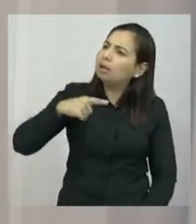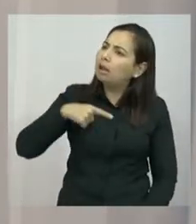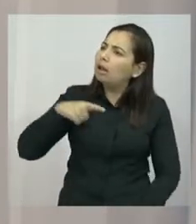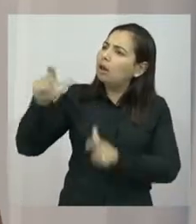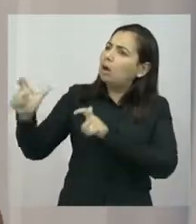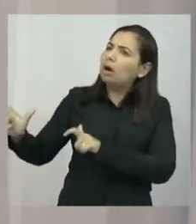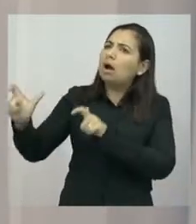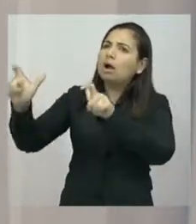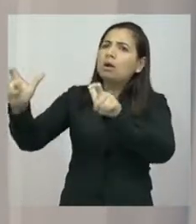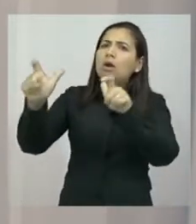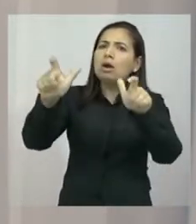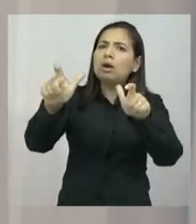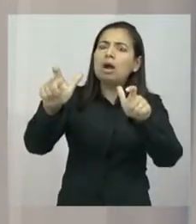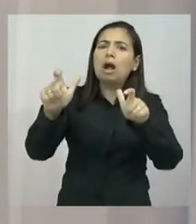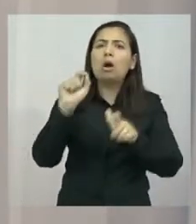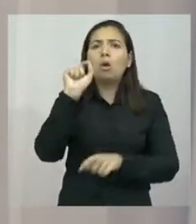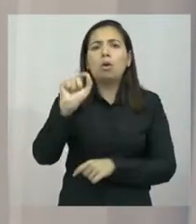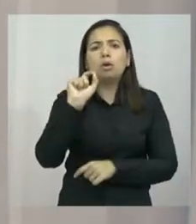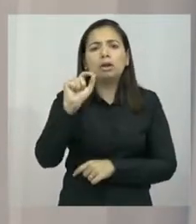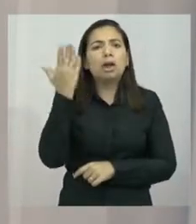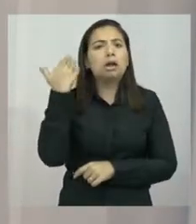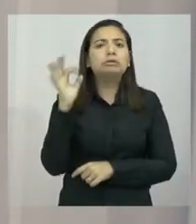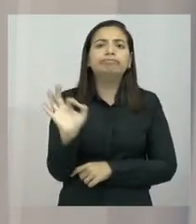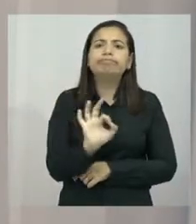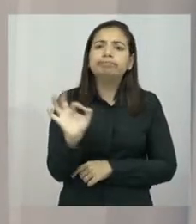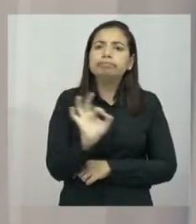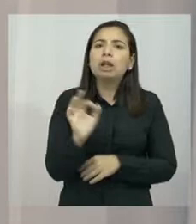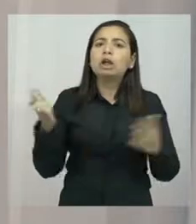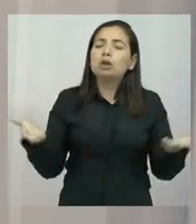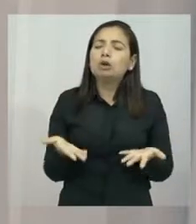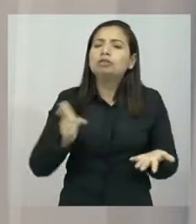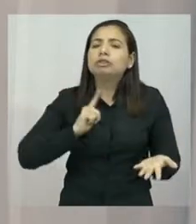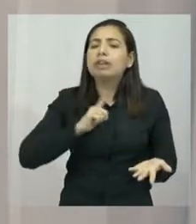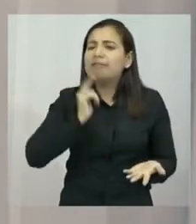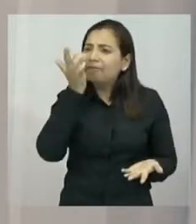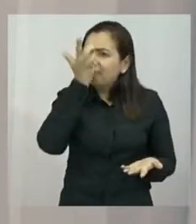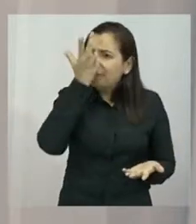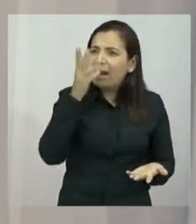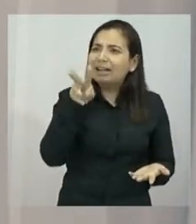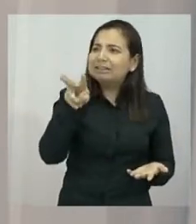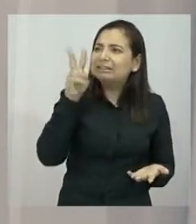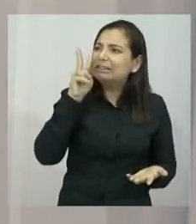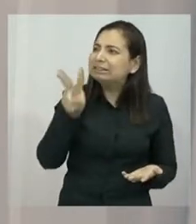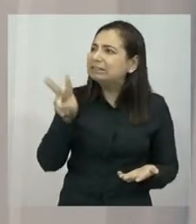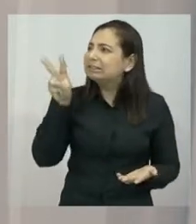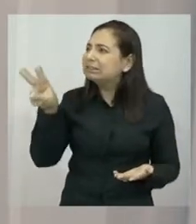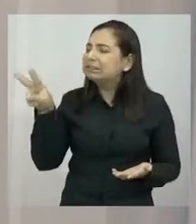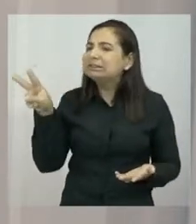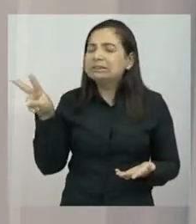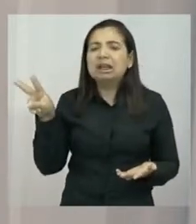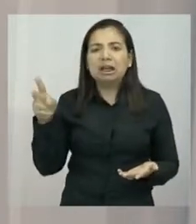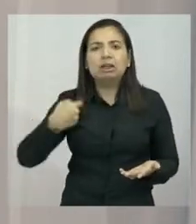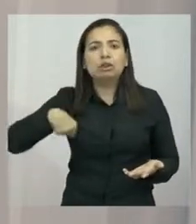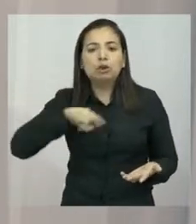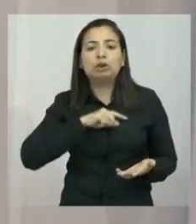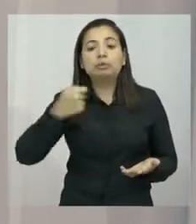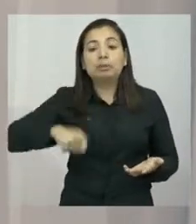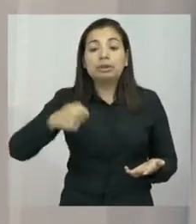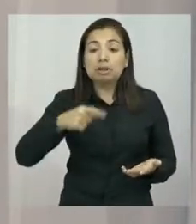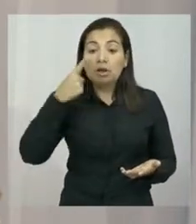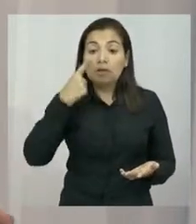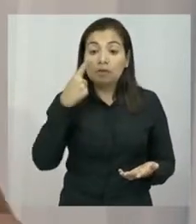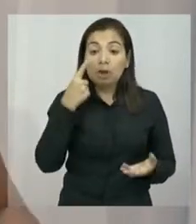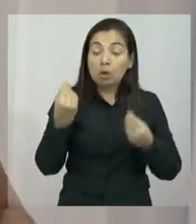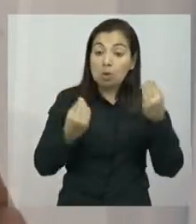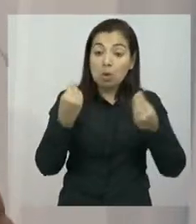existia, facilidades, e que hoje a gente pretende estar ali trazendo em aberto para que eles possam